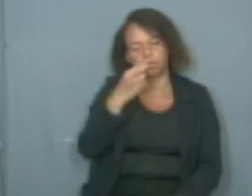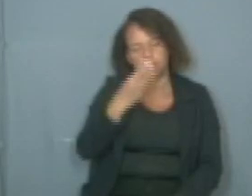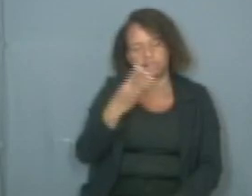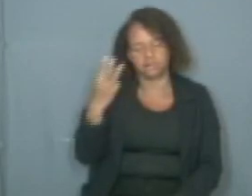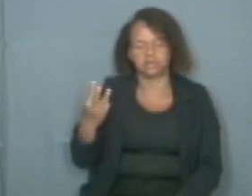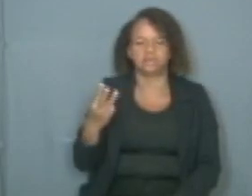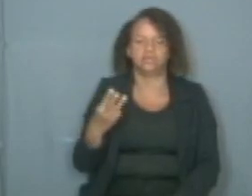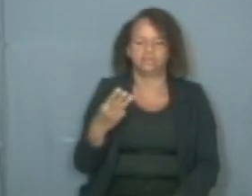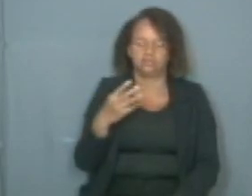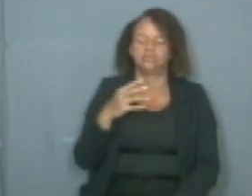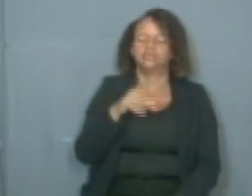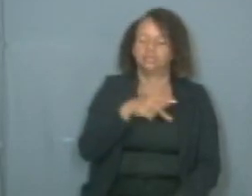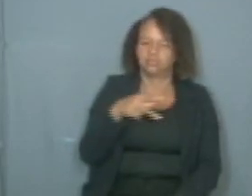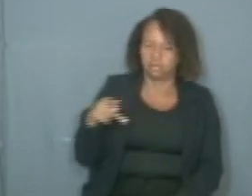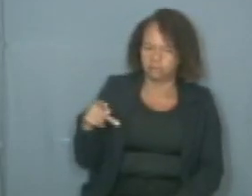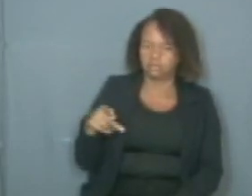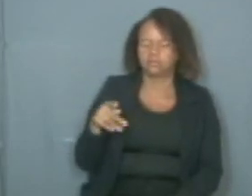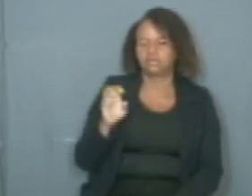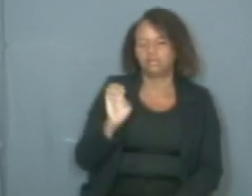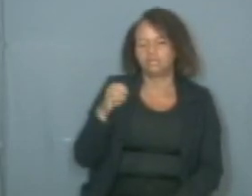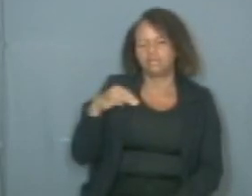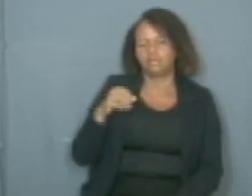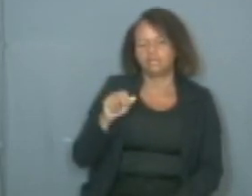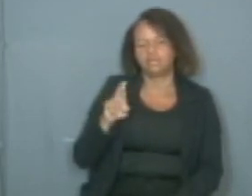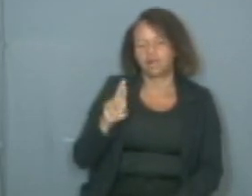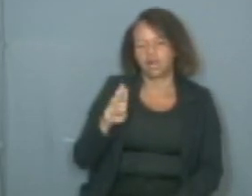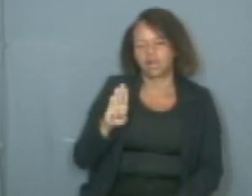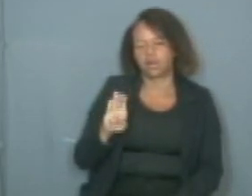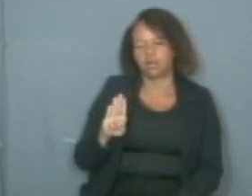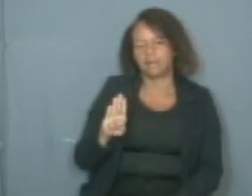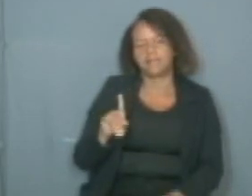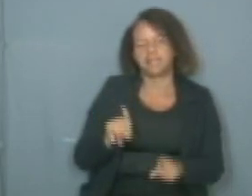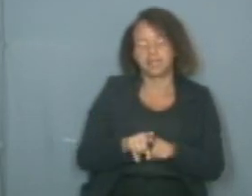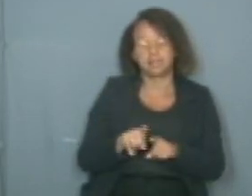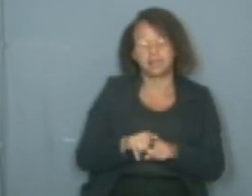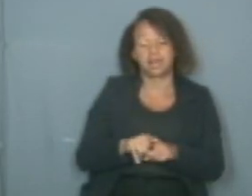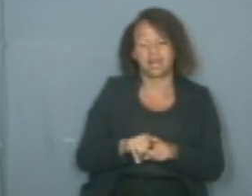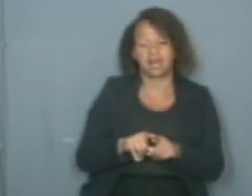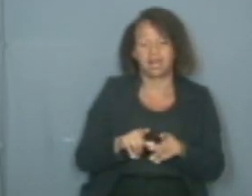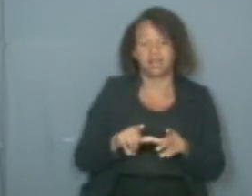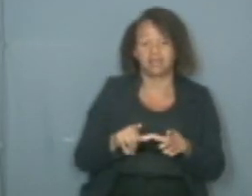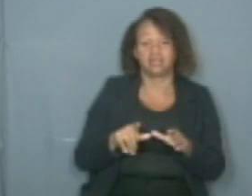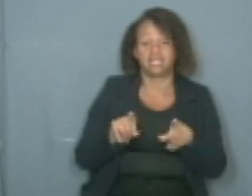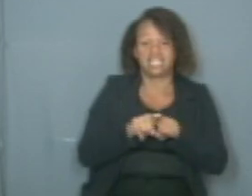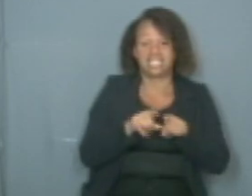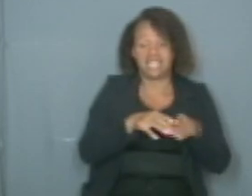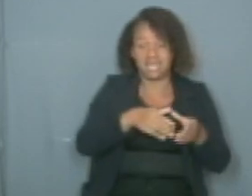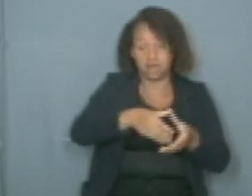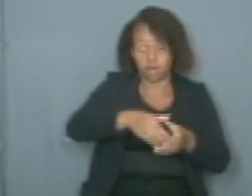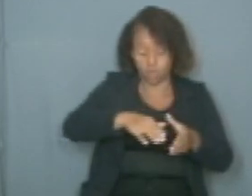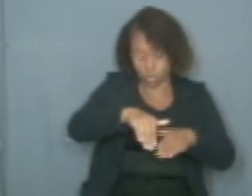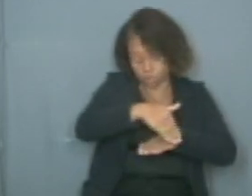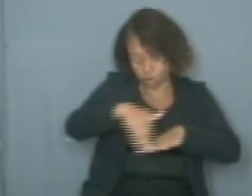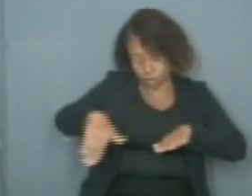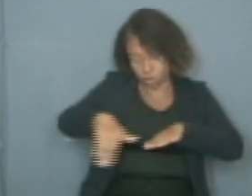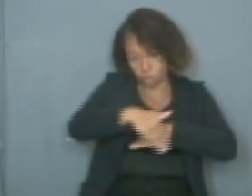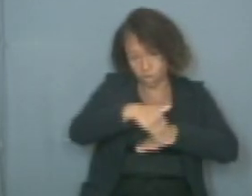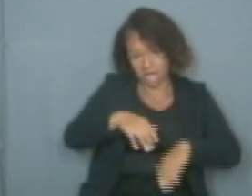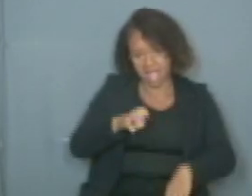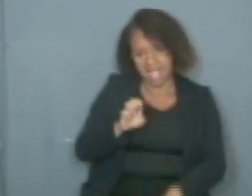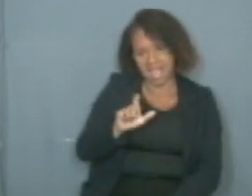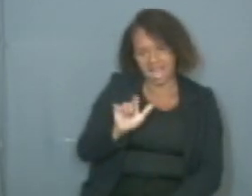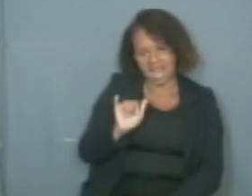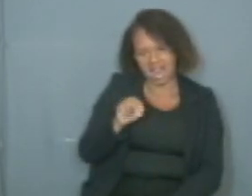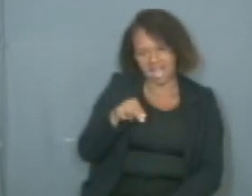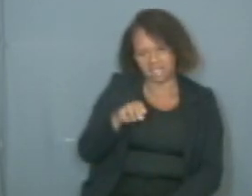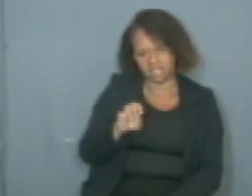indicação também ao presidente da Enlurb para desobstrução imediata de galerias da rua Elaido, acho que é